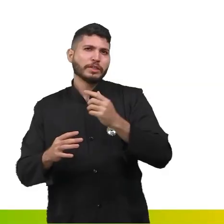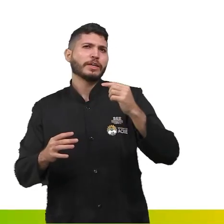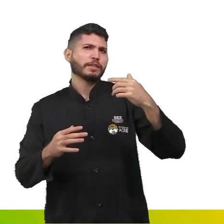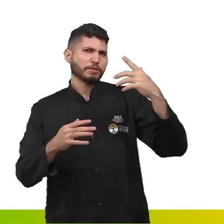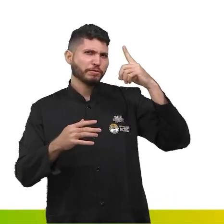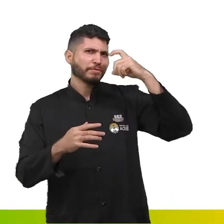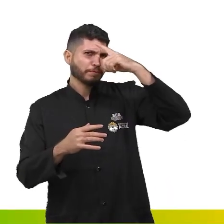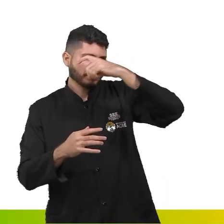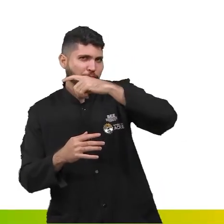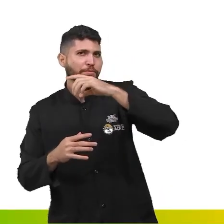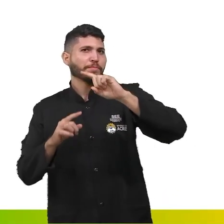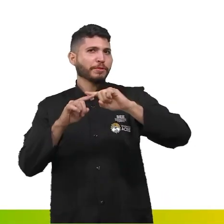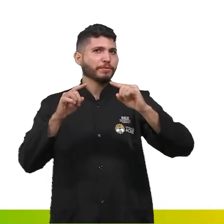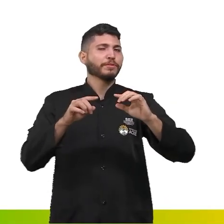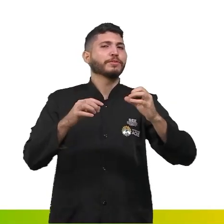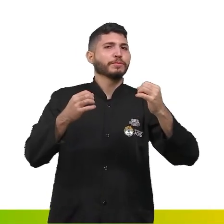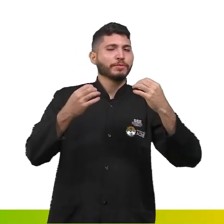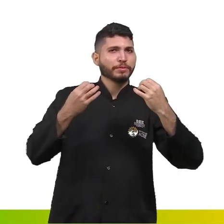lá.